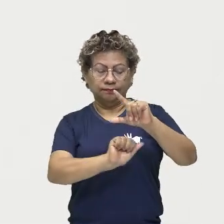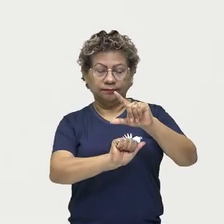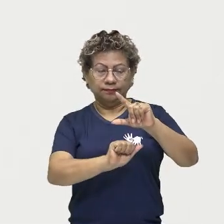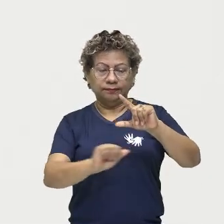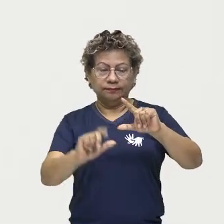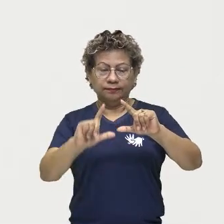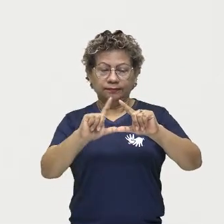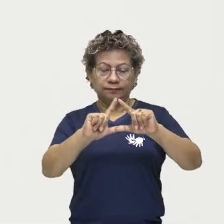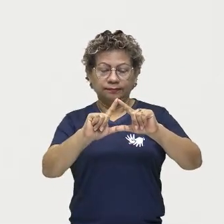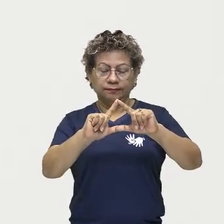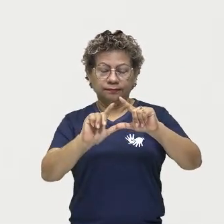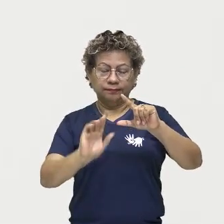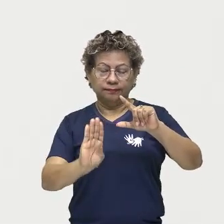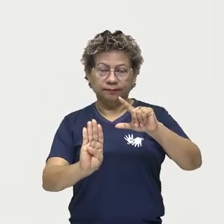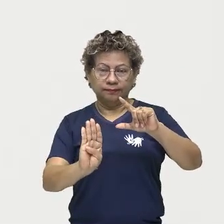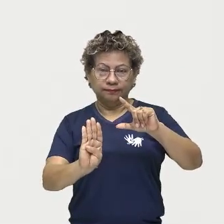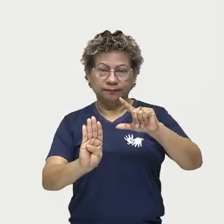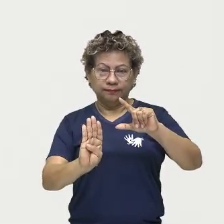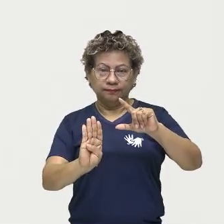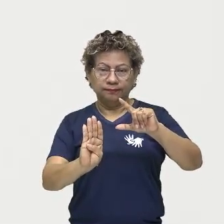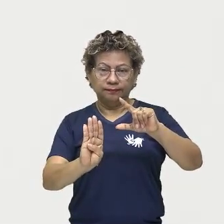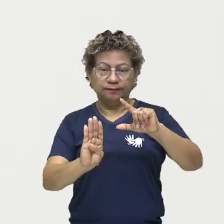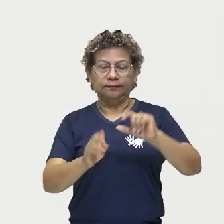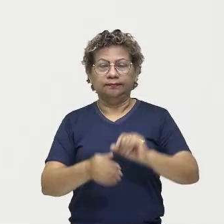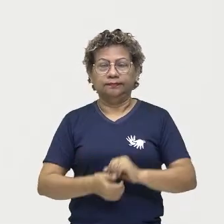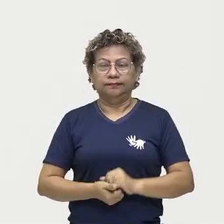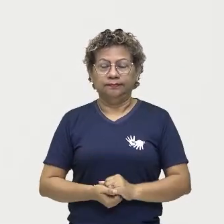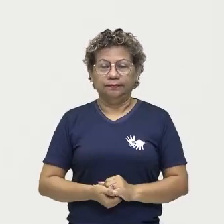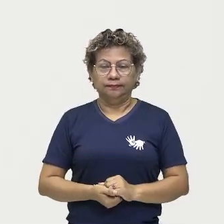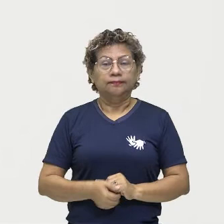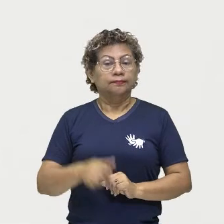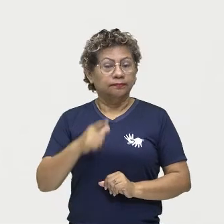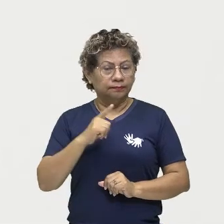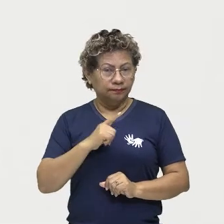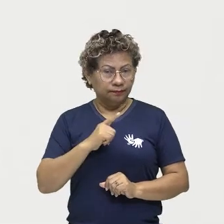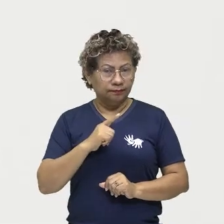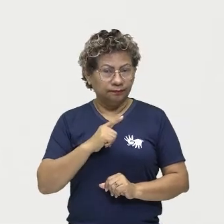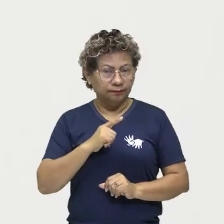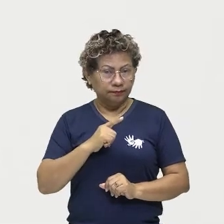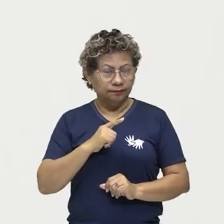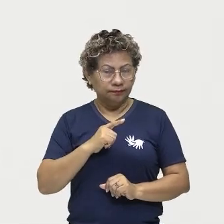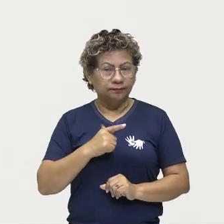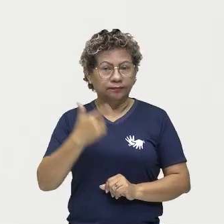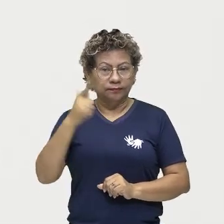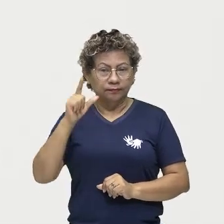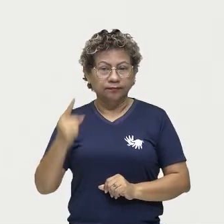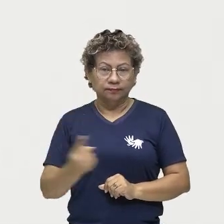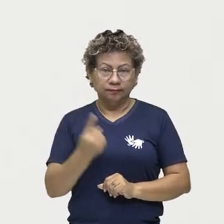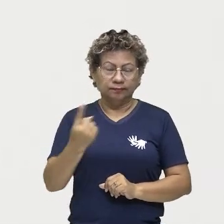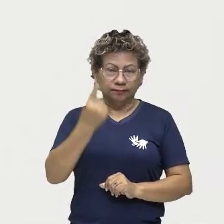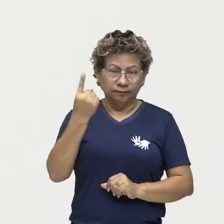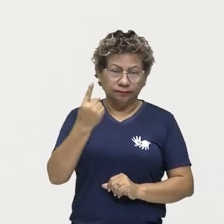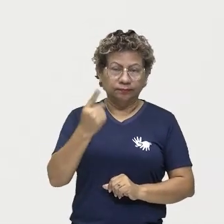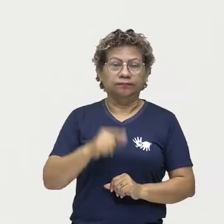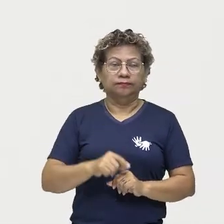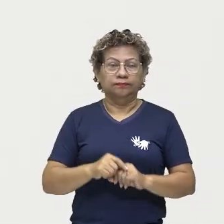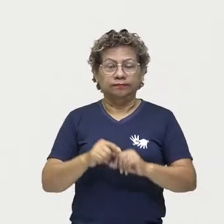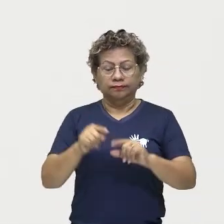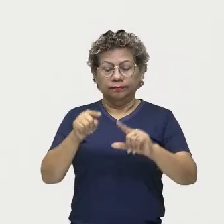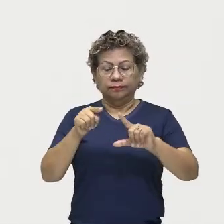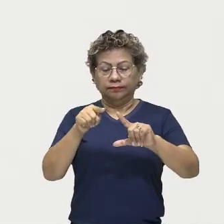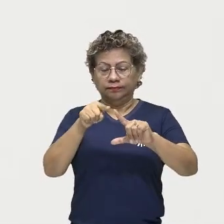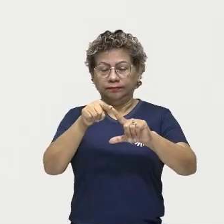Consequentemente, nós vamos ter aí mais duas alturas. Uma relativa ao lado AC,